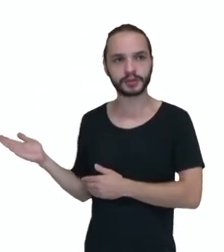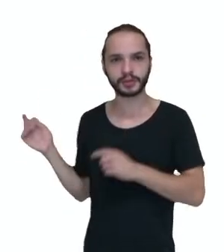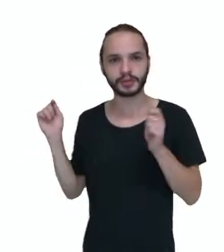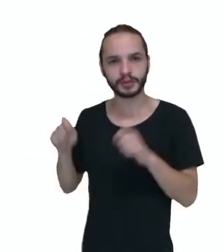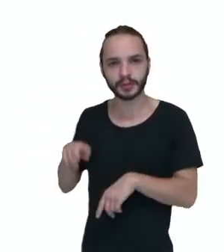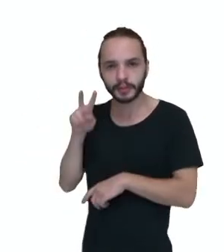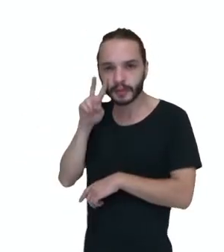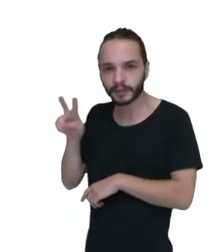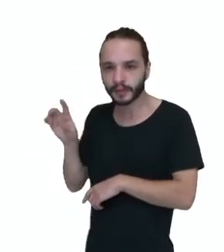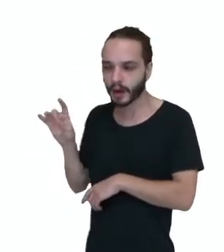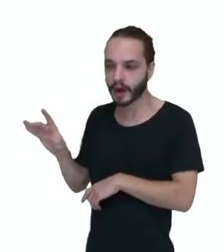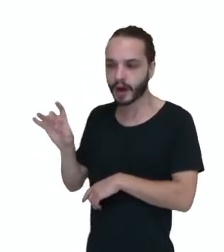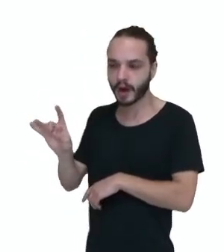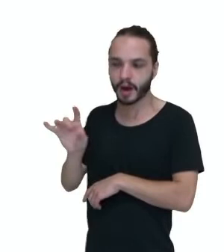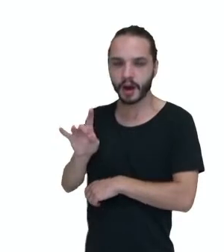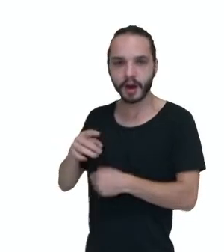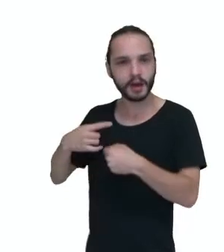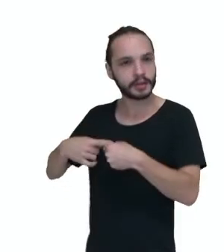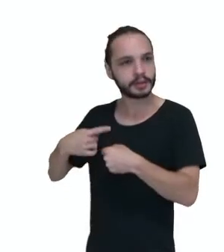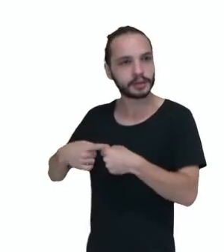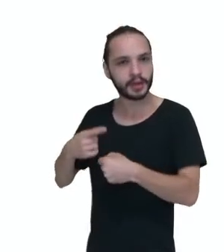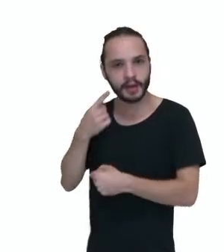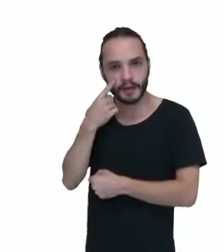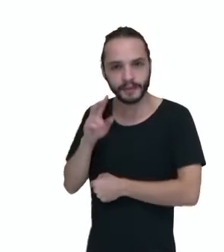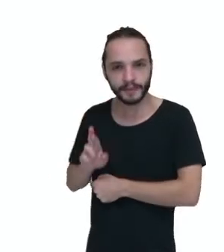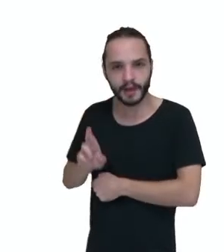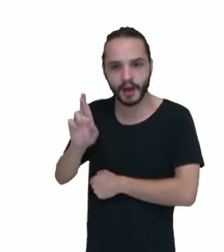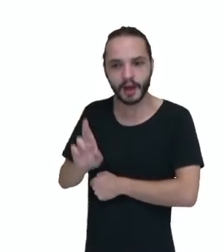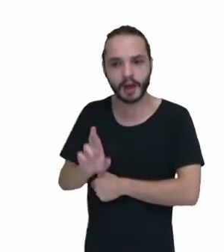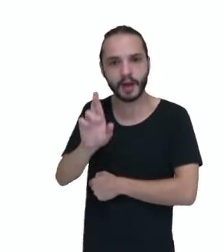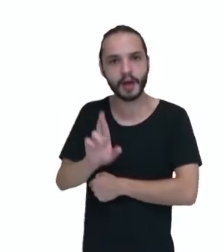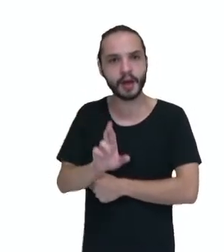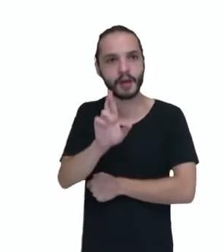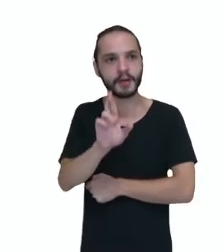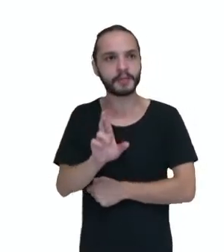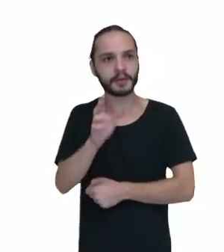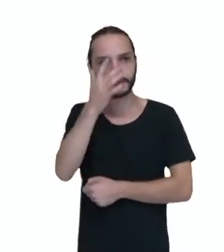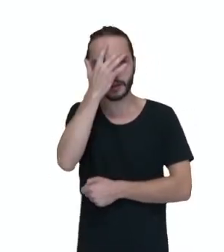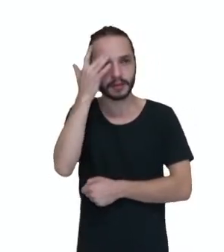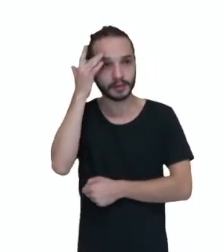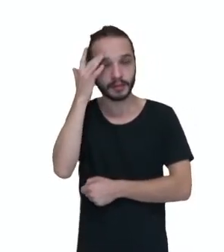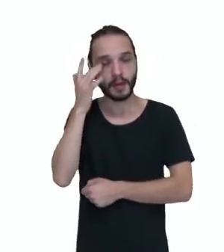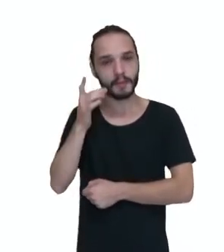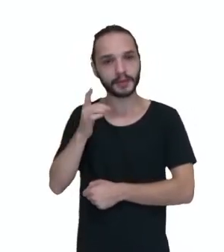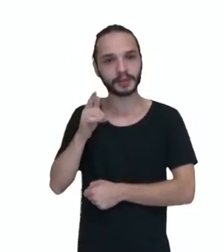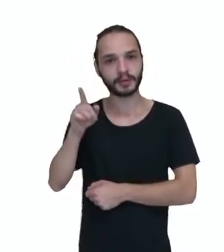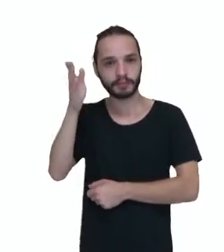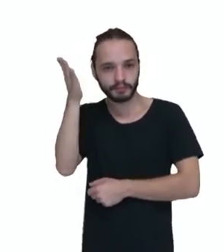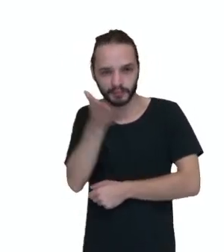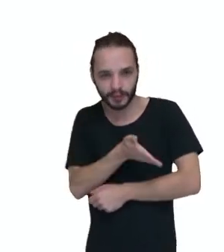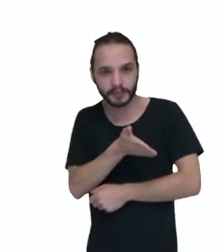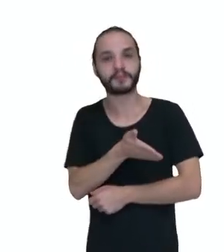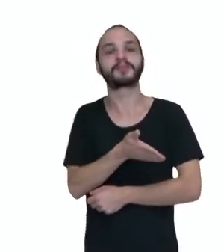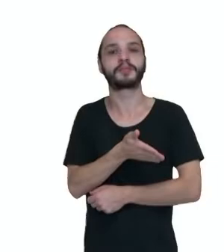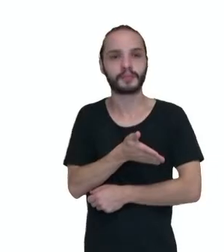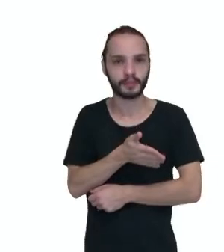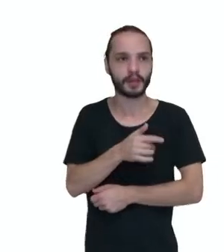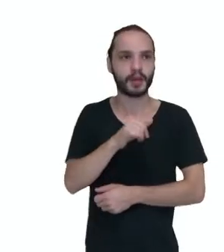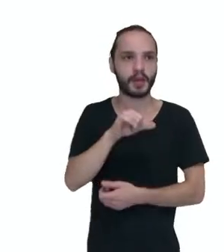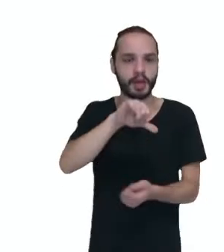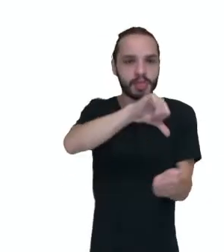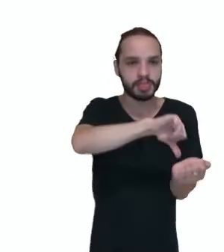e essa representação aí de um ateniense, digamos assim, e de um